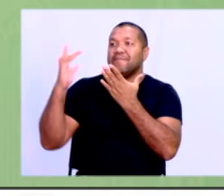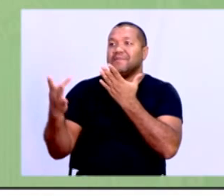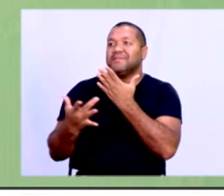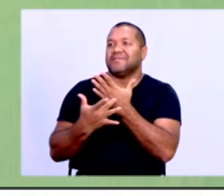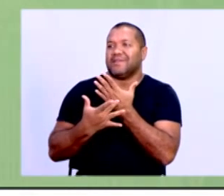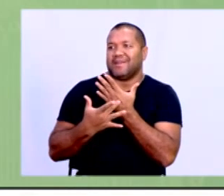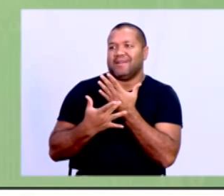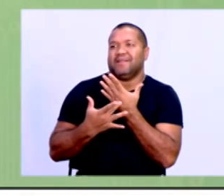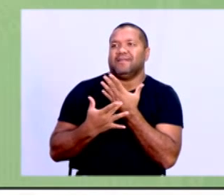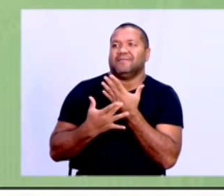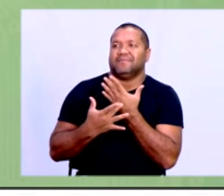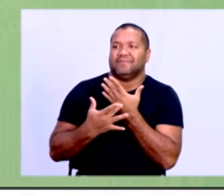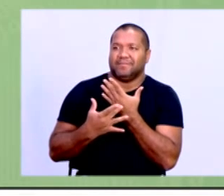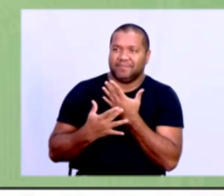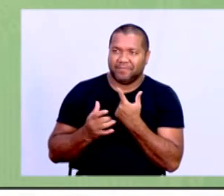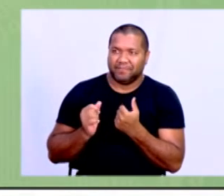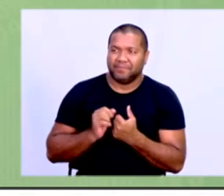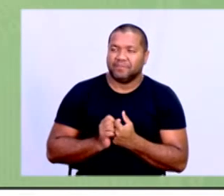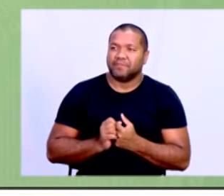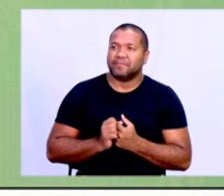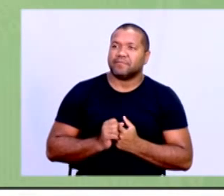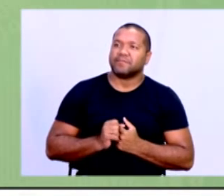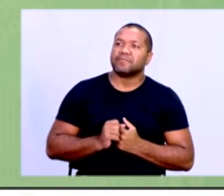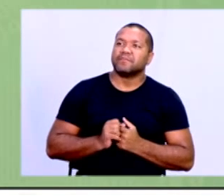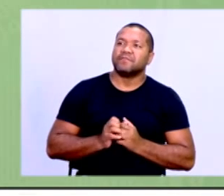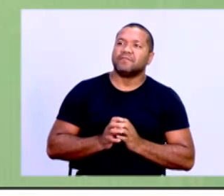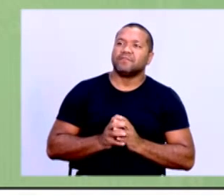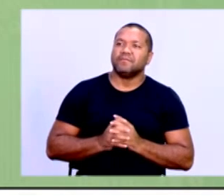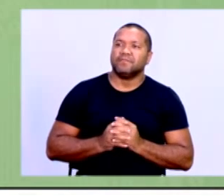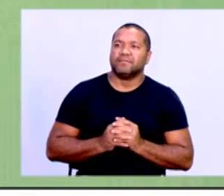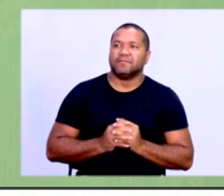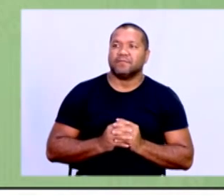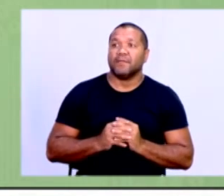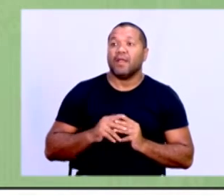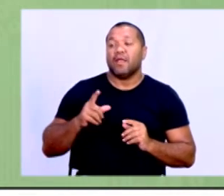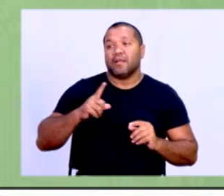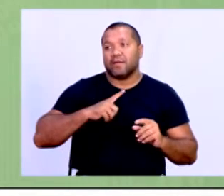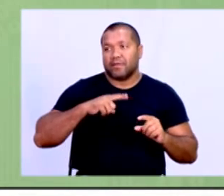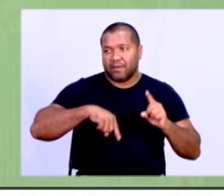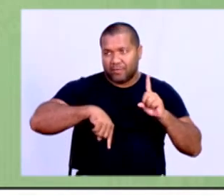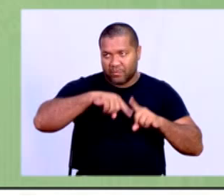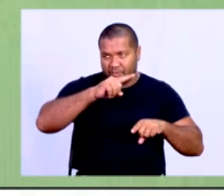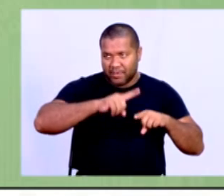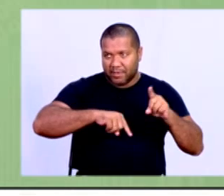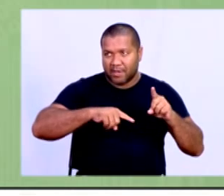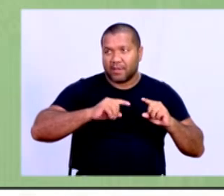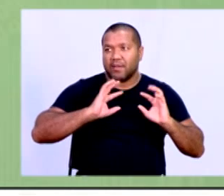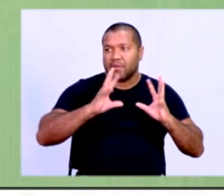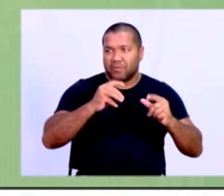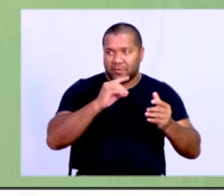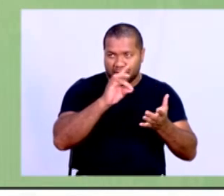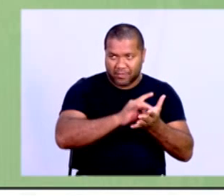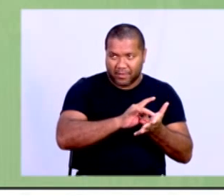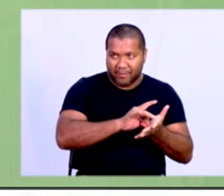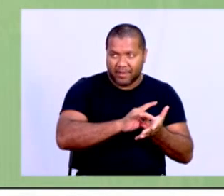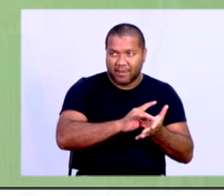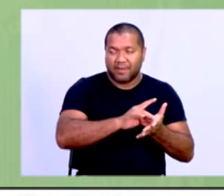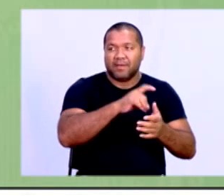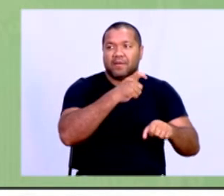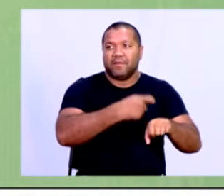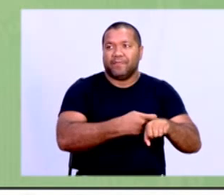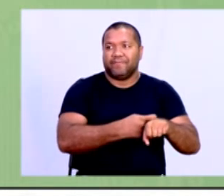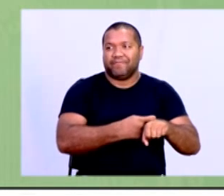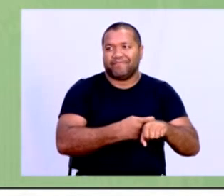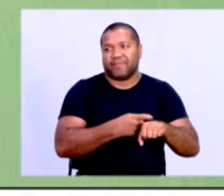abstrato, tá certo? Então, nós temos aí o objeto é o que existe. Eu vou exemplificar